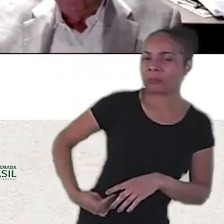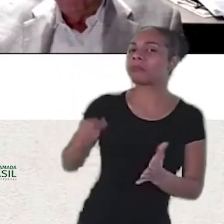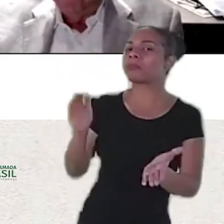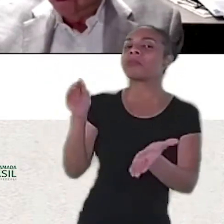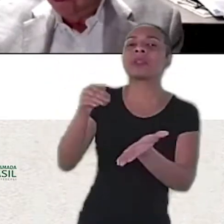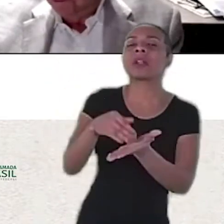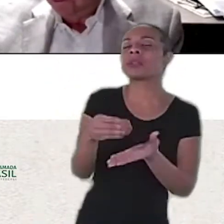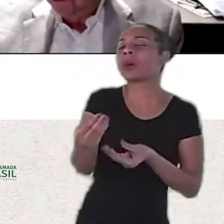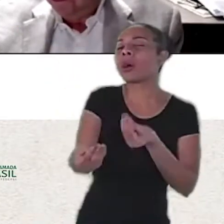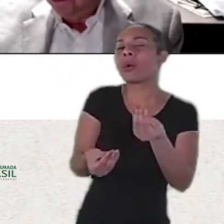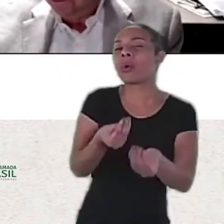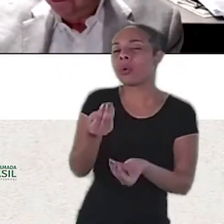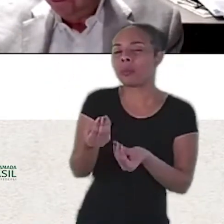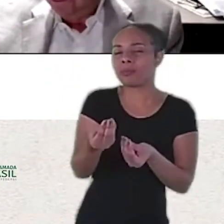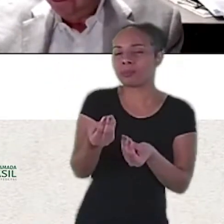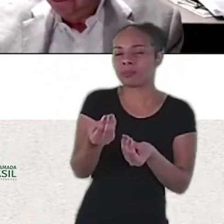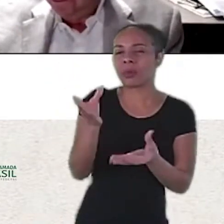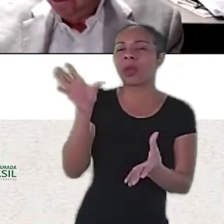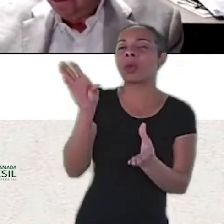Olha,